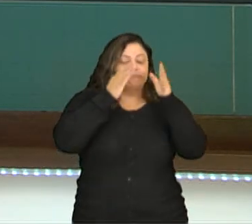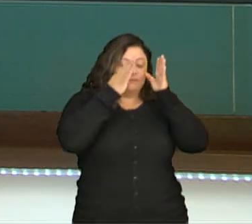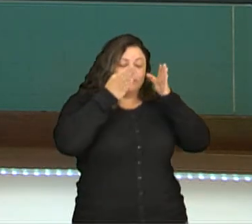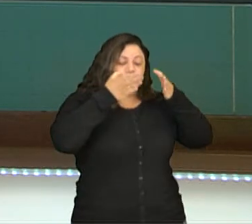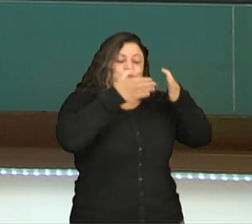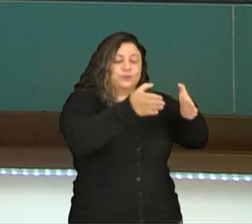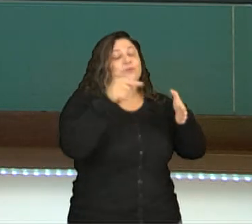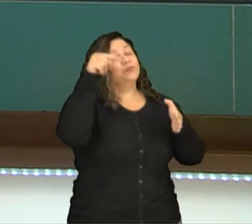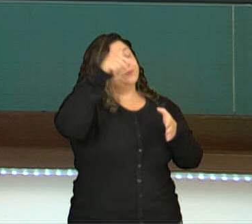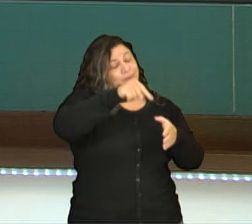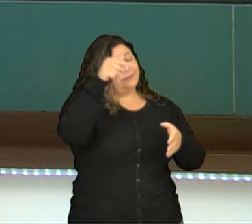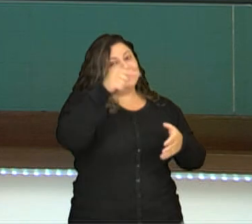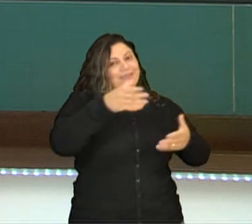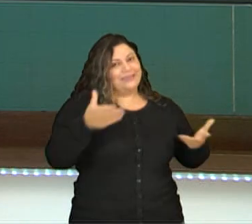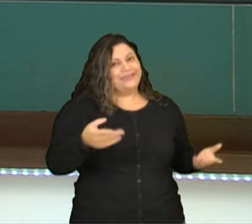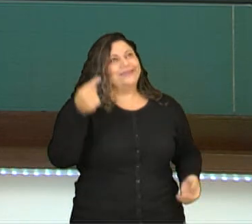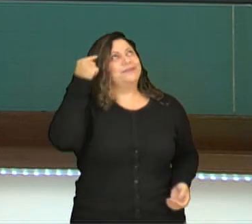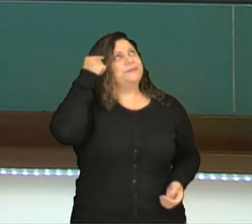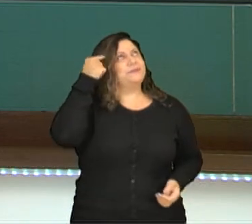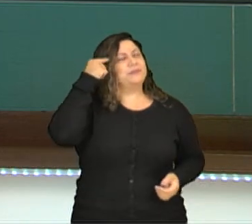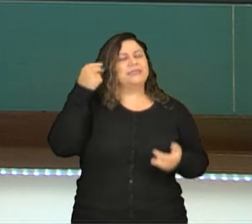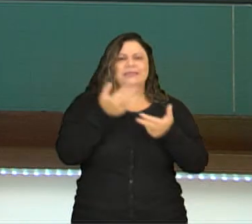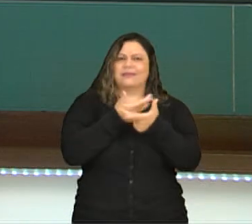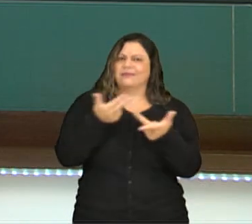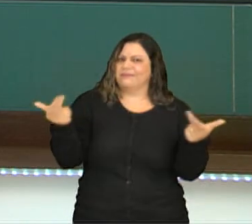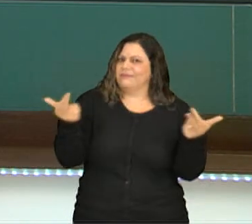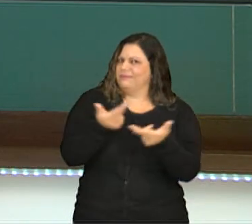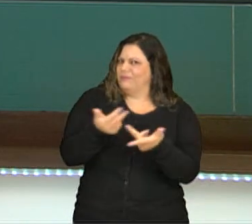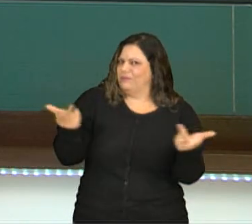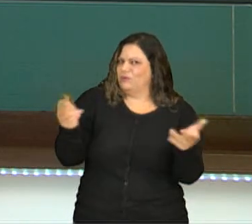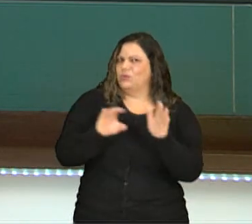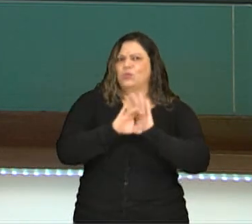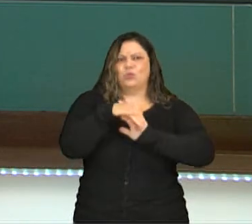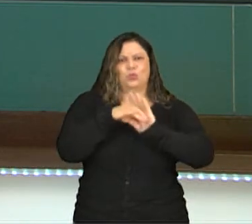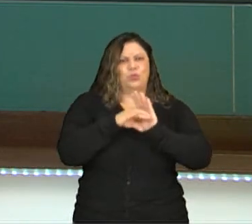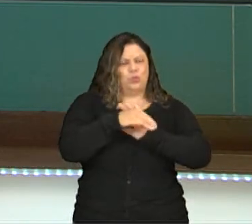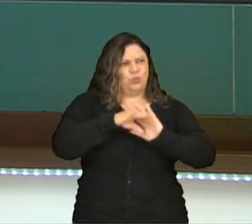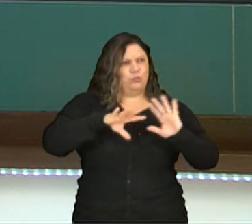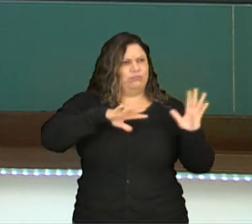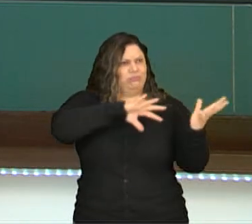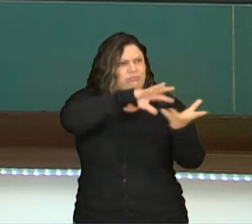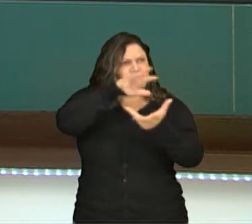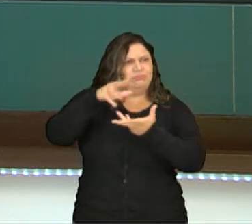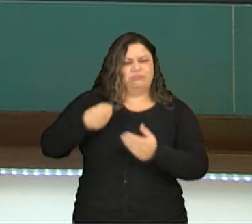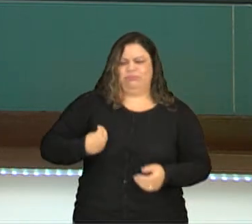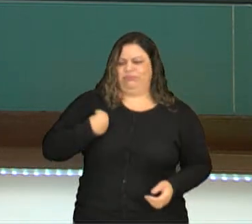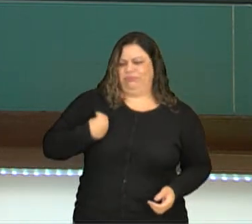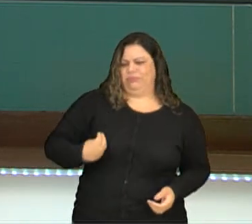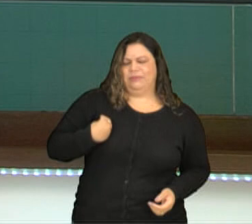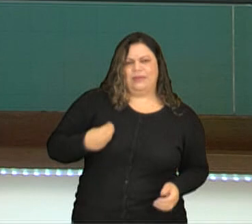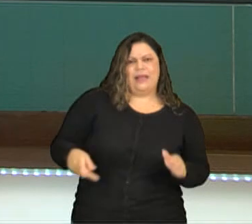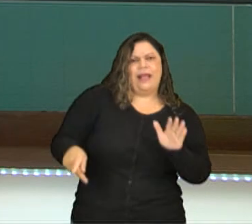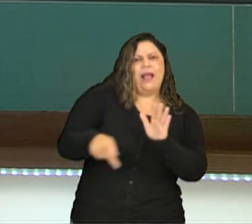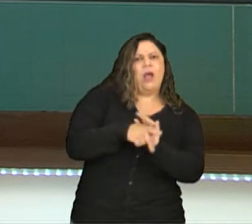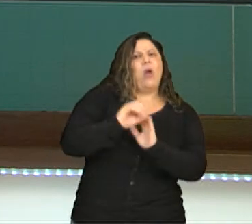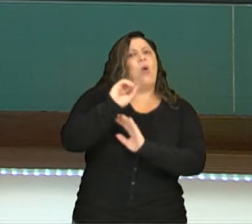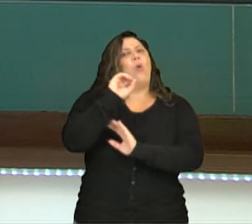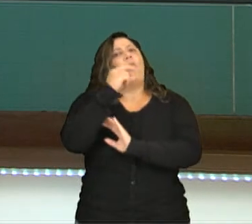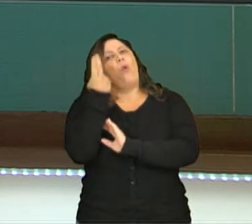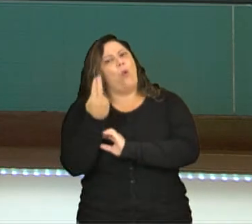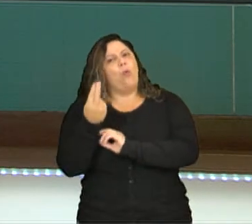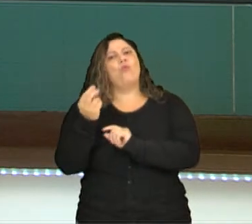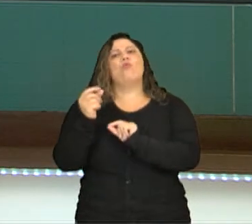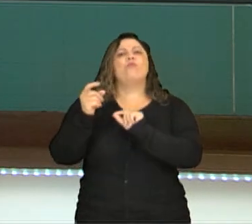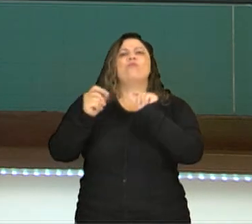aí, cabe pensar, as coisas recebem um conceito universal por conta da existência delas próprias, ou por conta de um